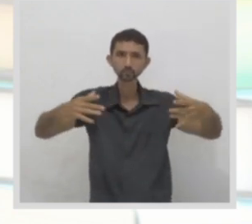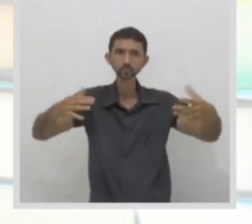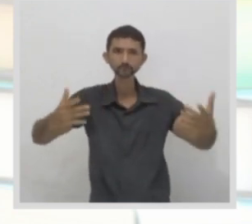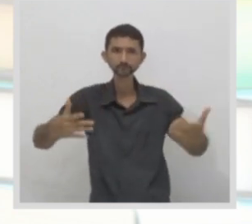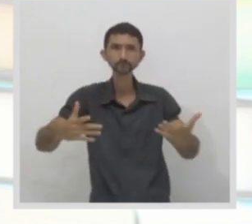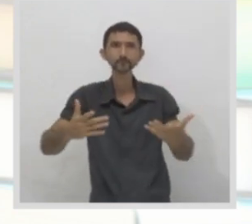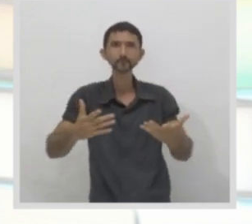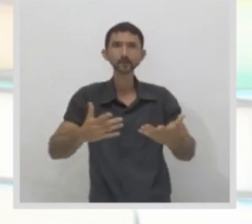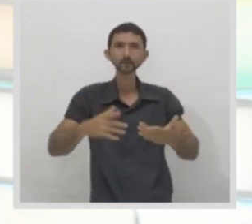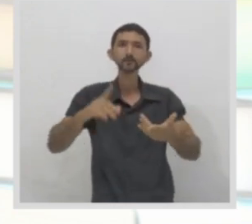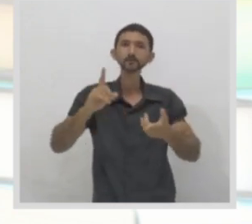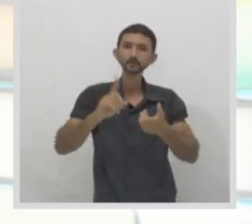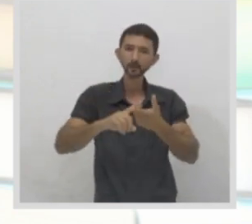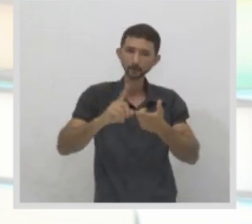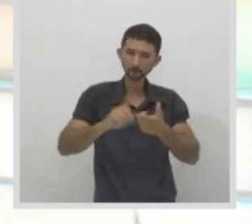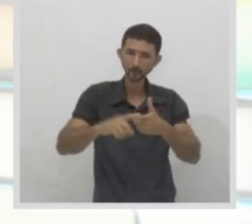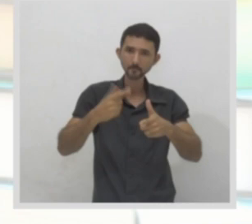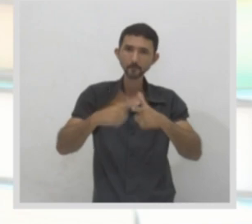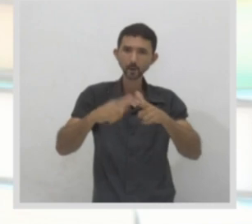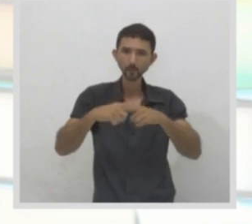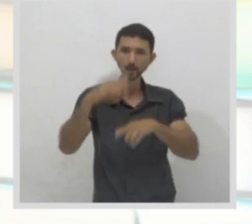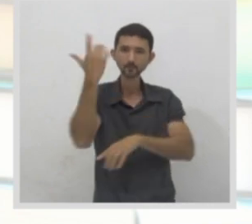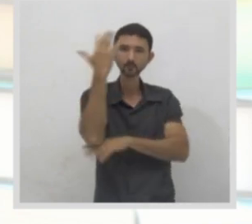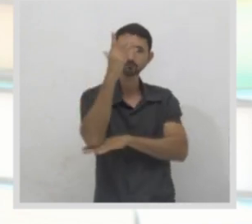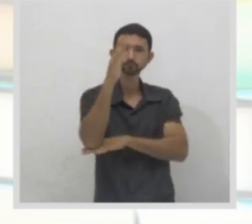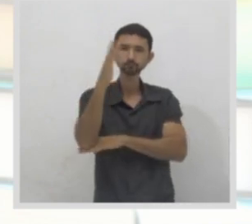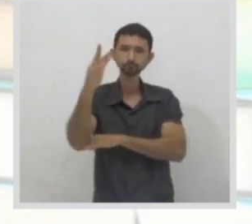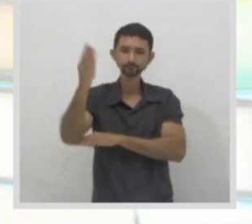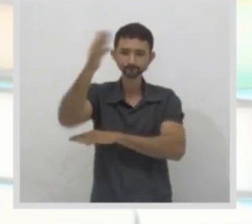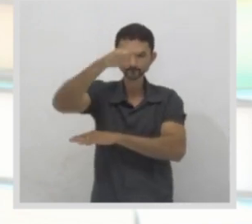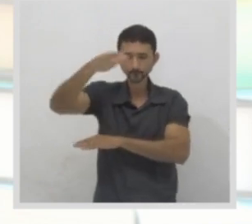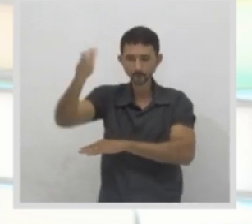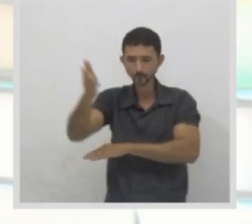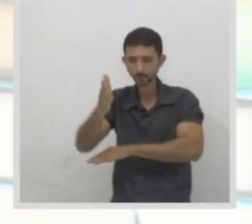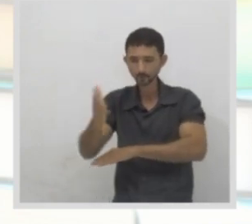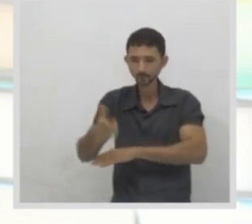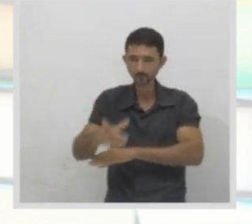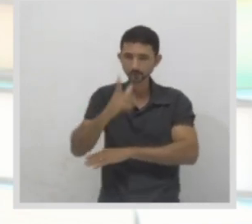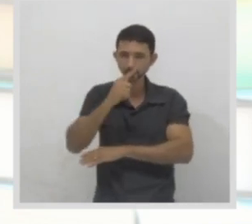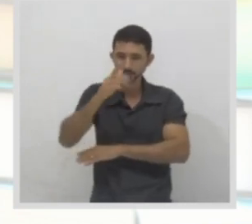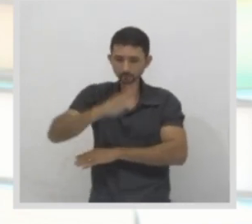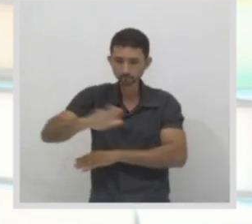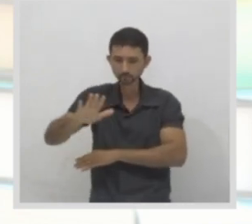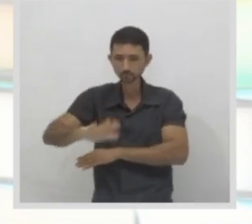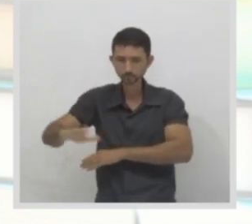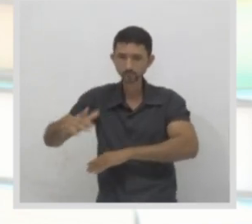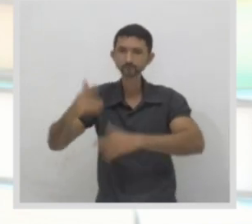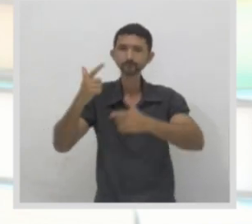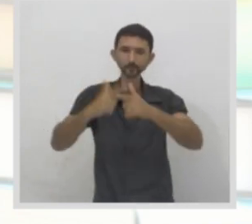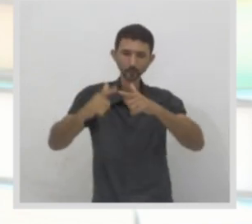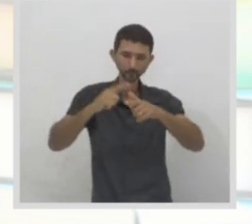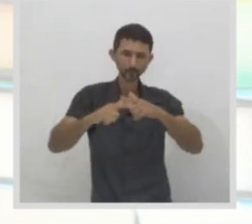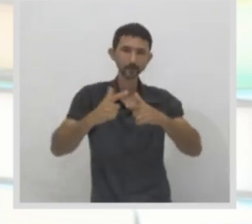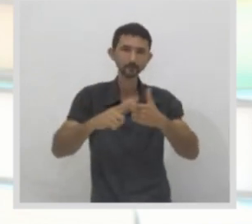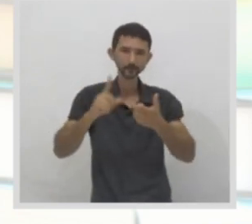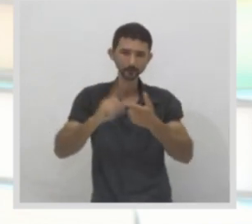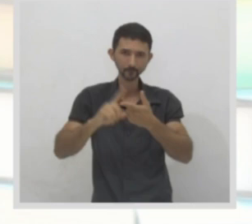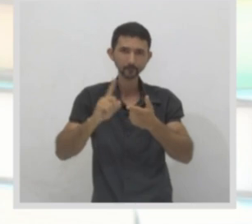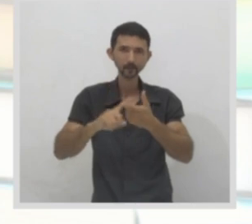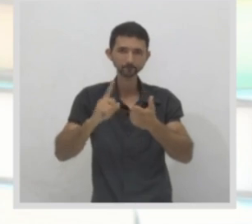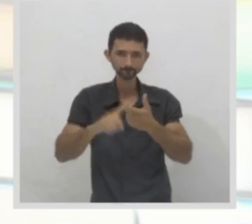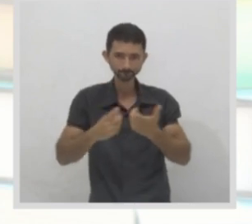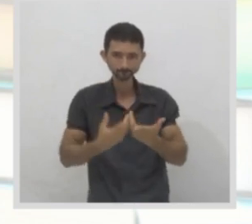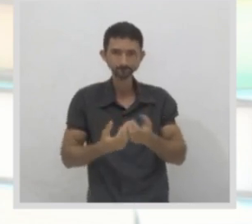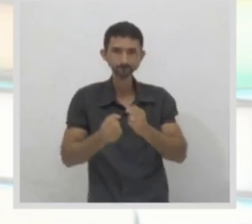para a Mata Atlântica. Né? Foi uma região do nosso país onde se desenvolveu, que é justamente o